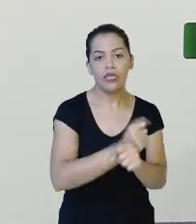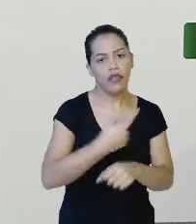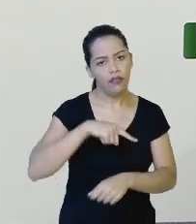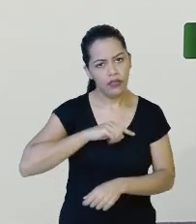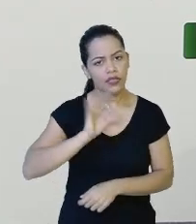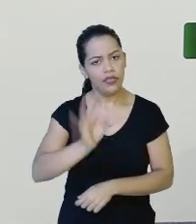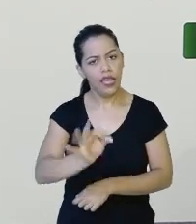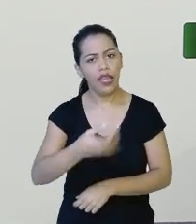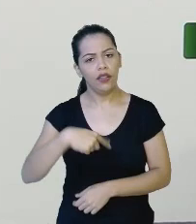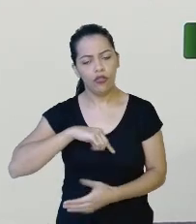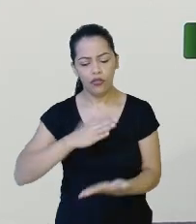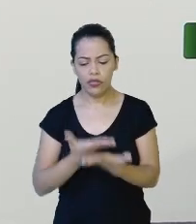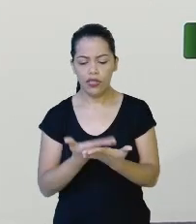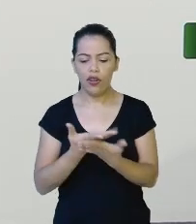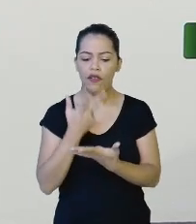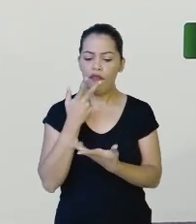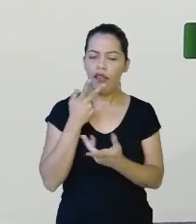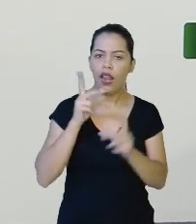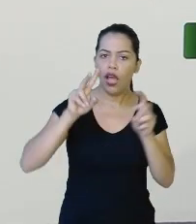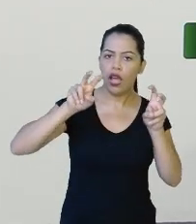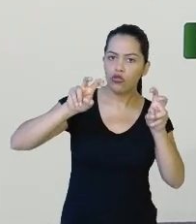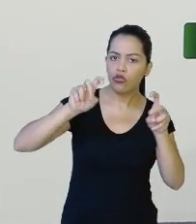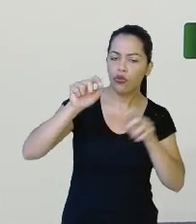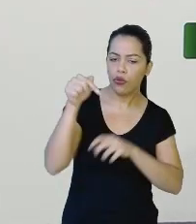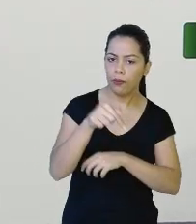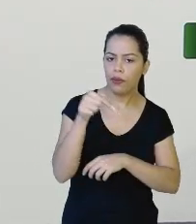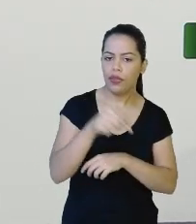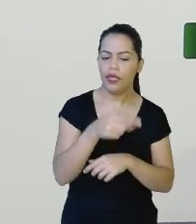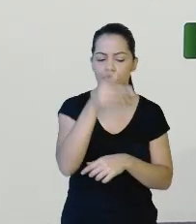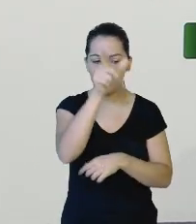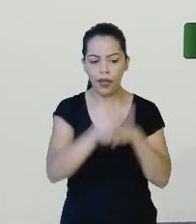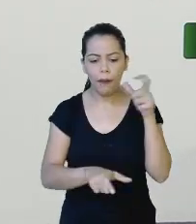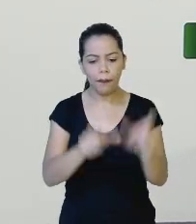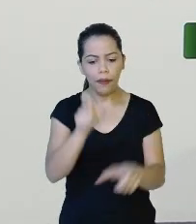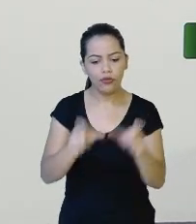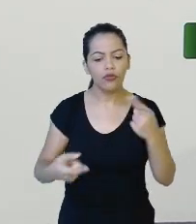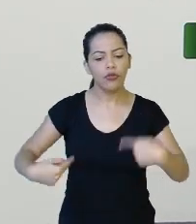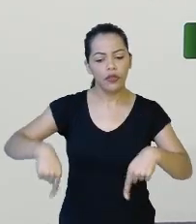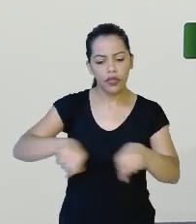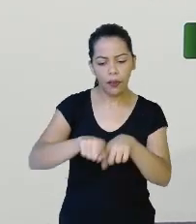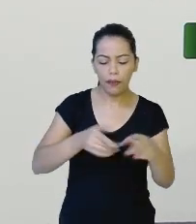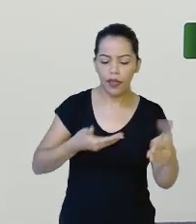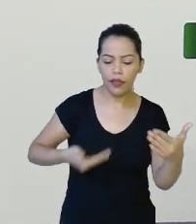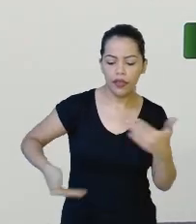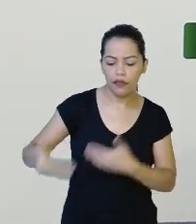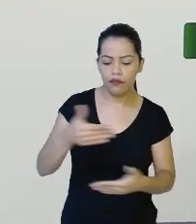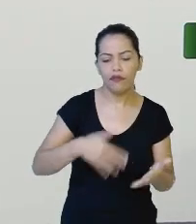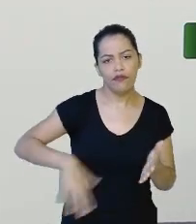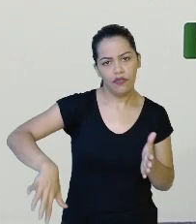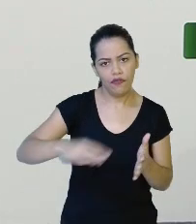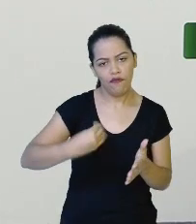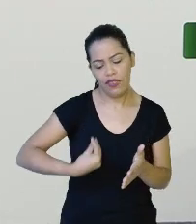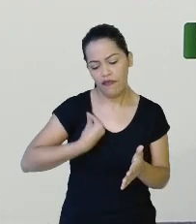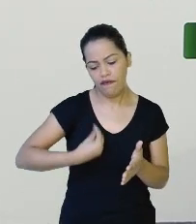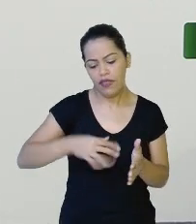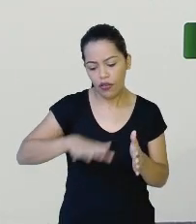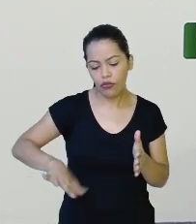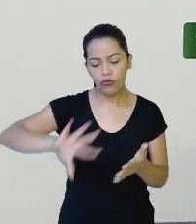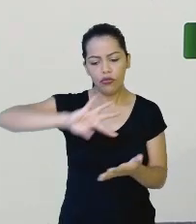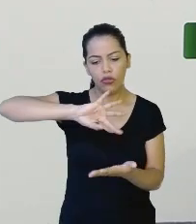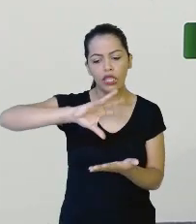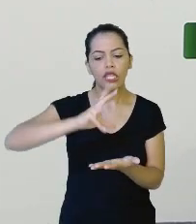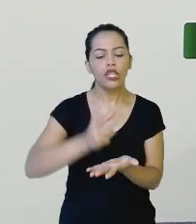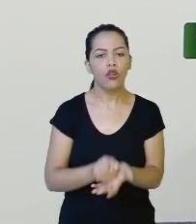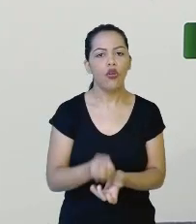um pouquinho sobre essas pessoas, esses habitantes dos quilombos e como são